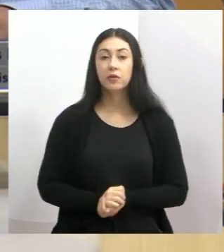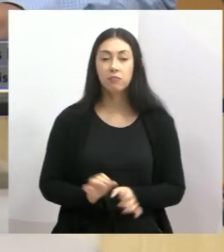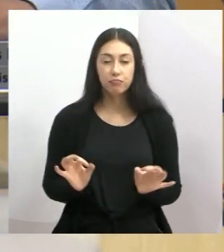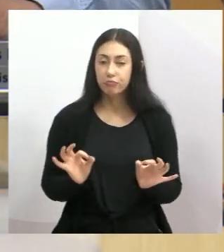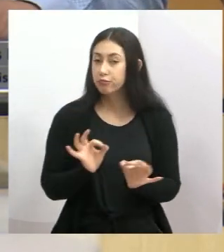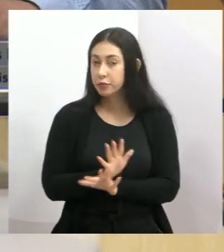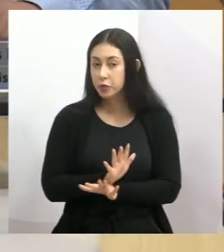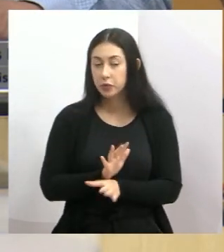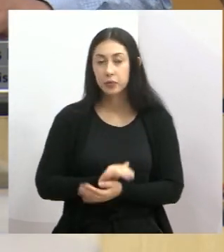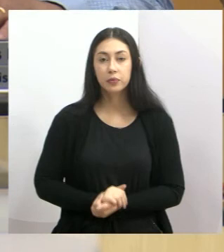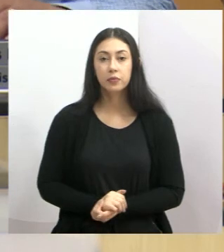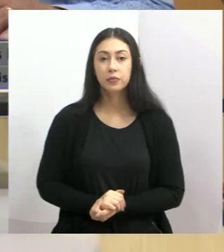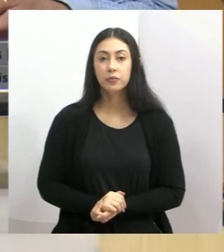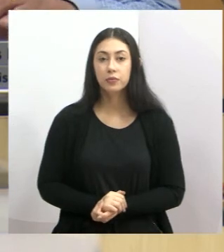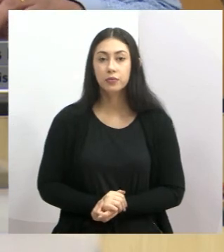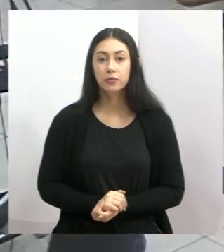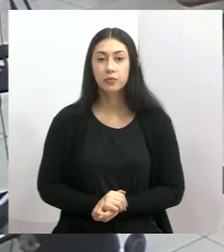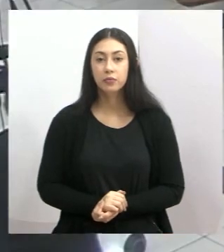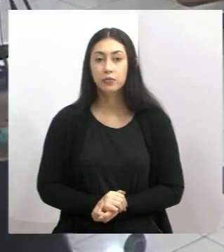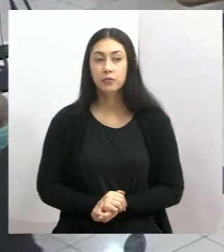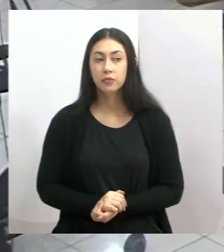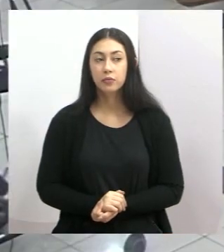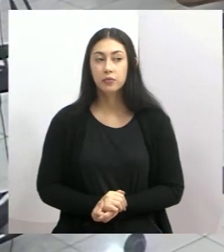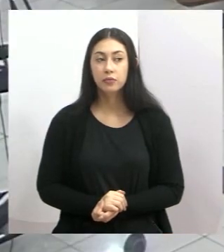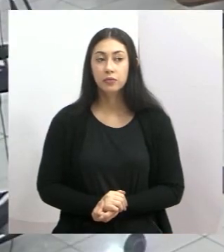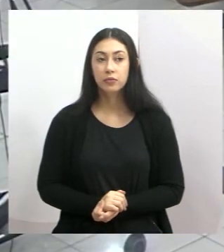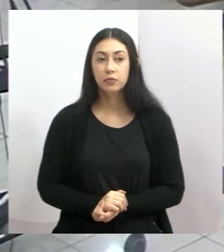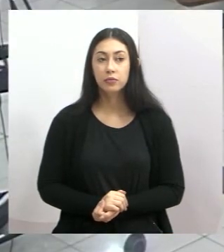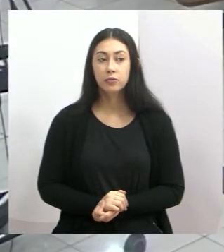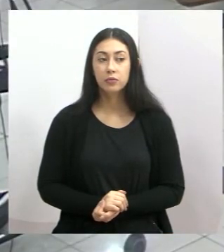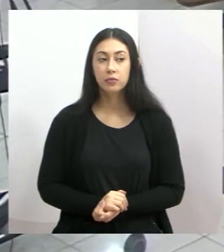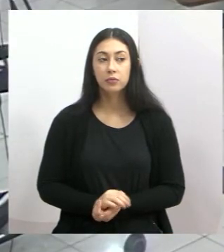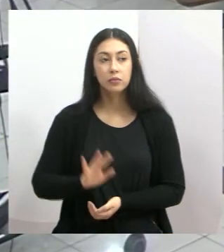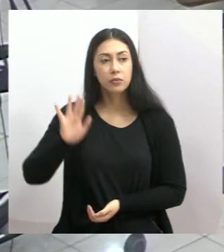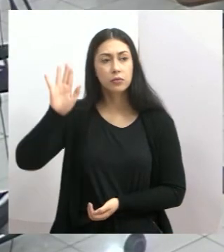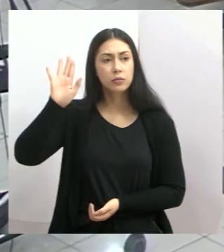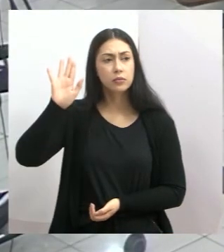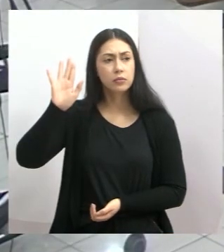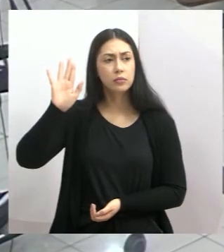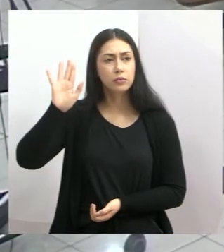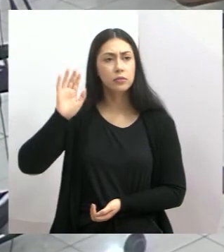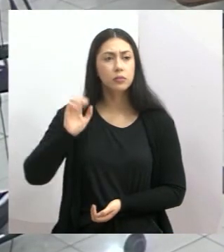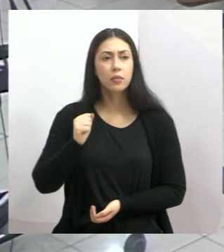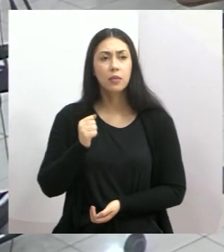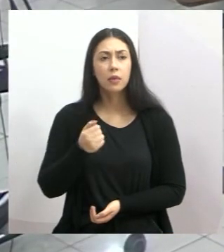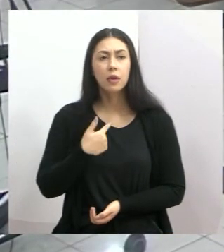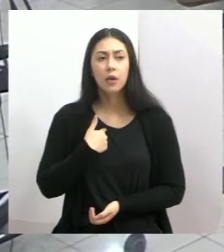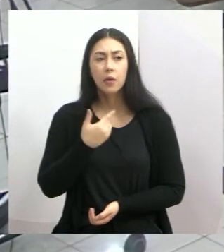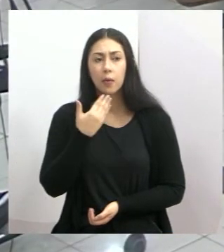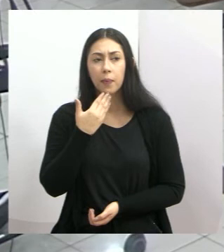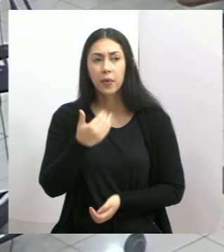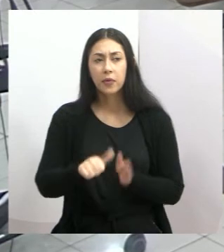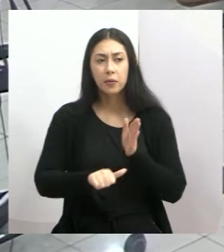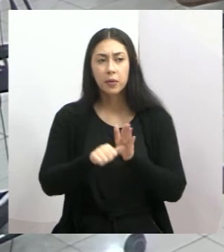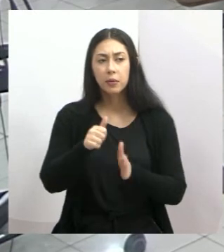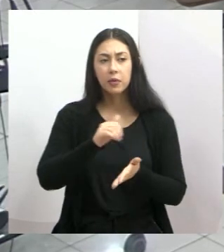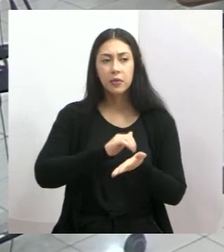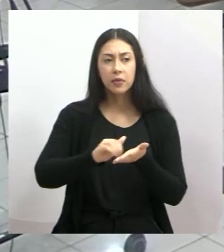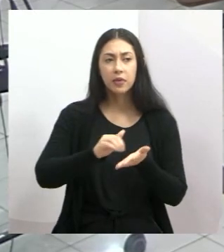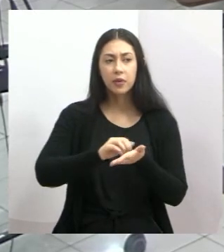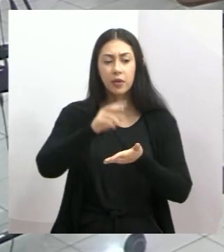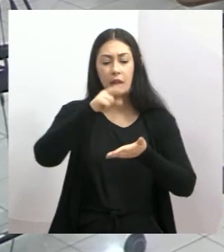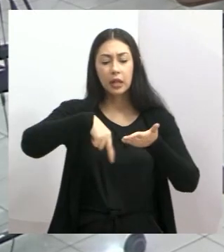só esse os trabalhos em Santo Amaro agora solicito ao primeiro-secretário que